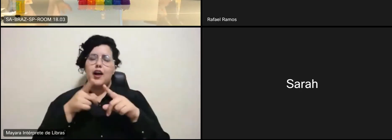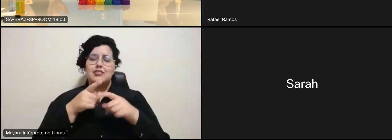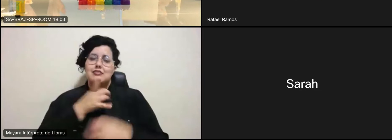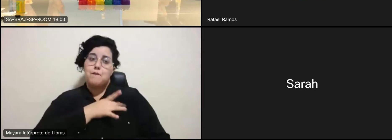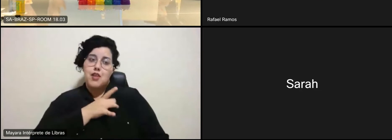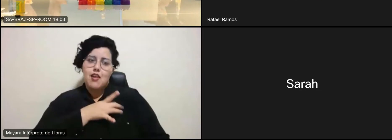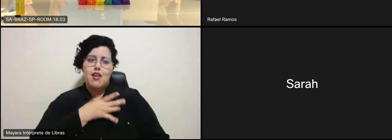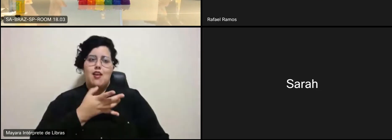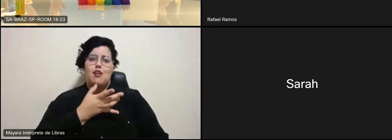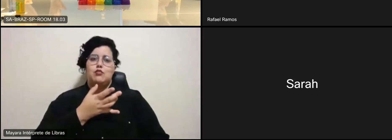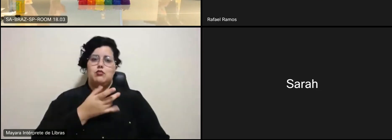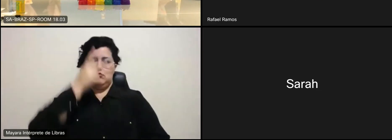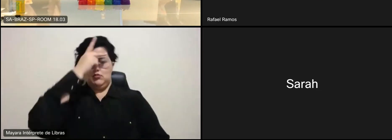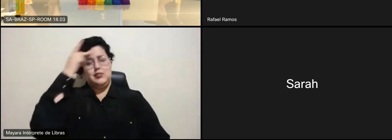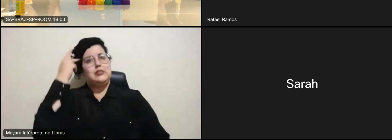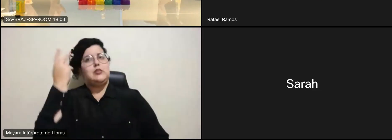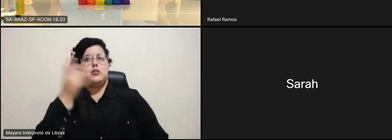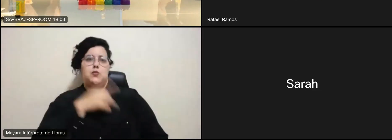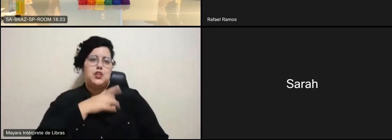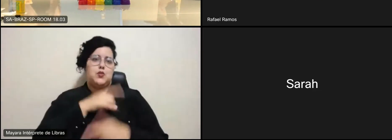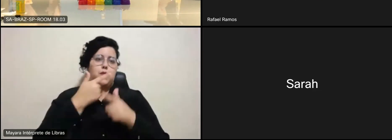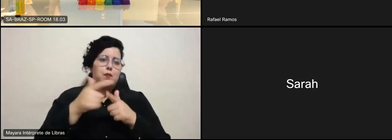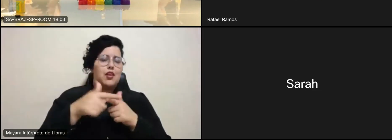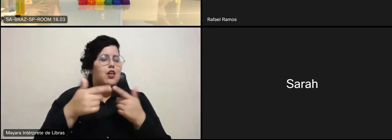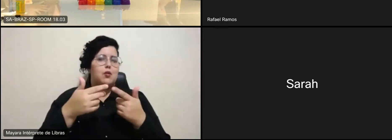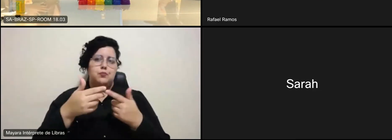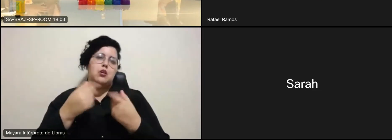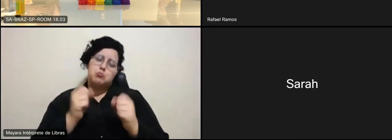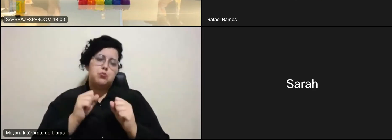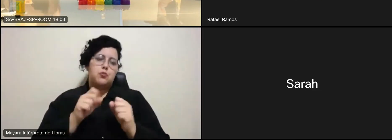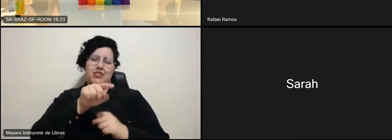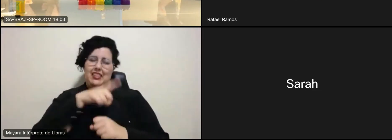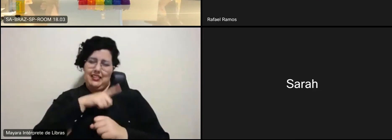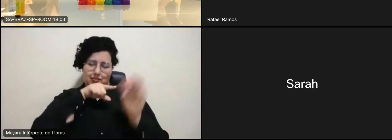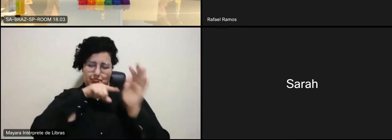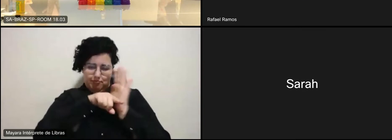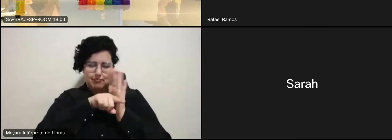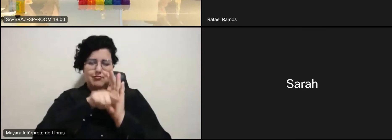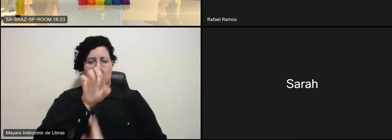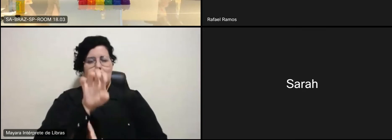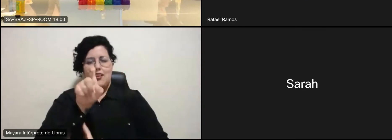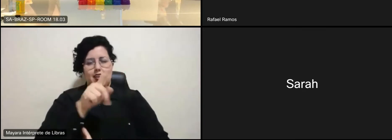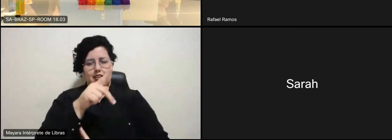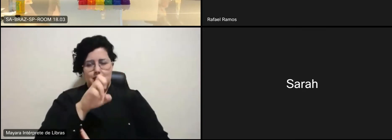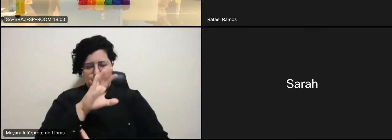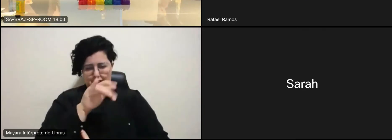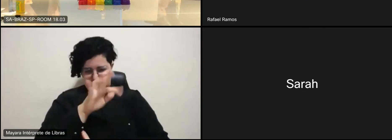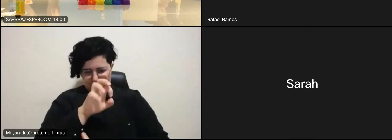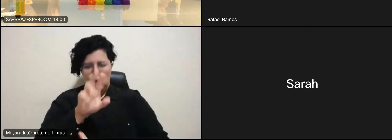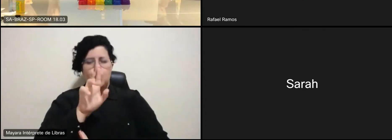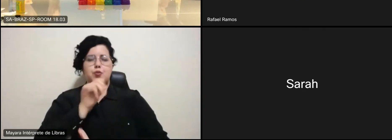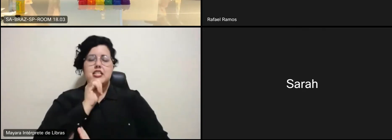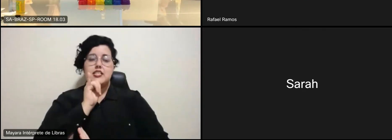se autorresponsabilizar, né? O estudo que tem por detrás do efeito espectador fala um pouco sobre isso, né?